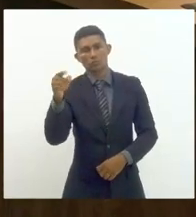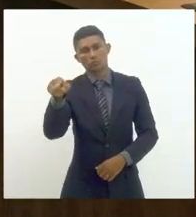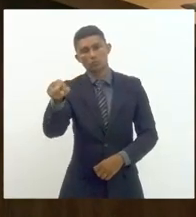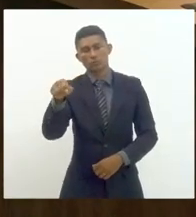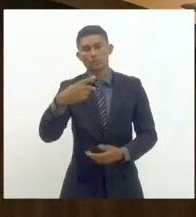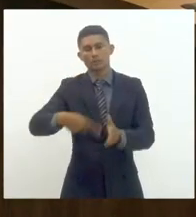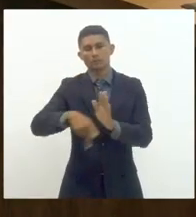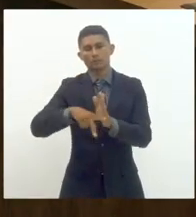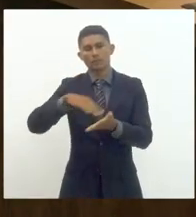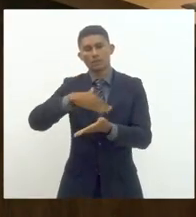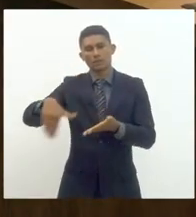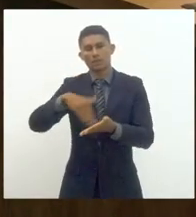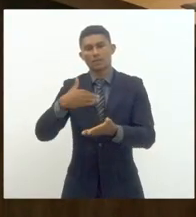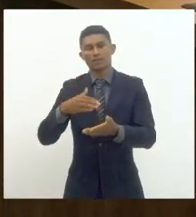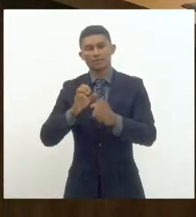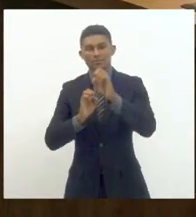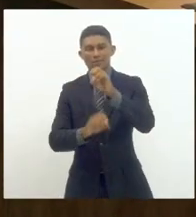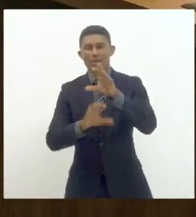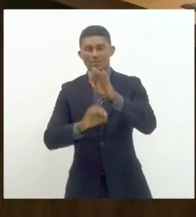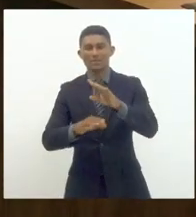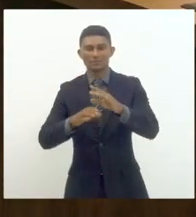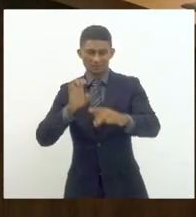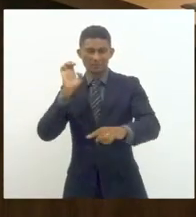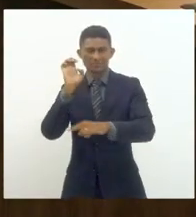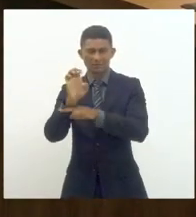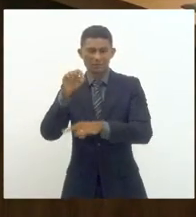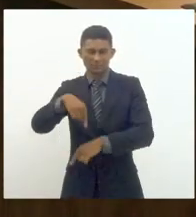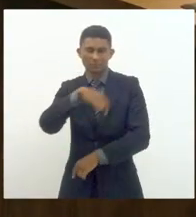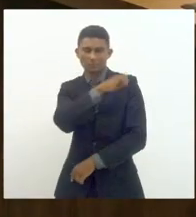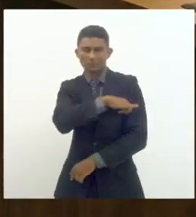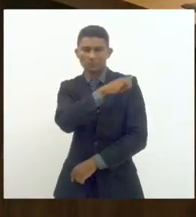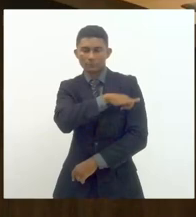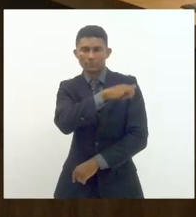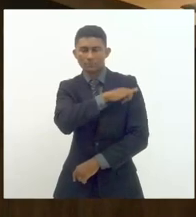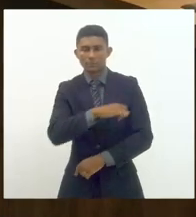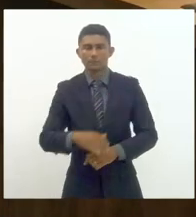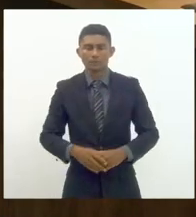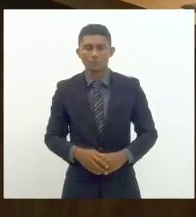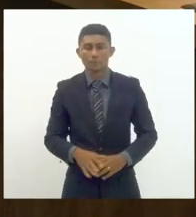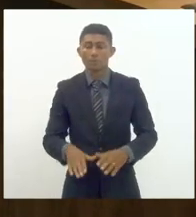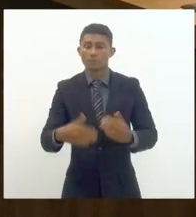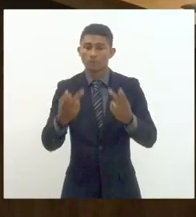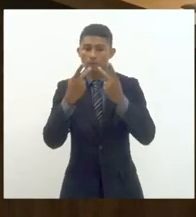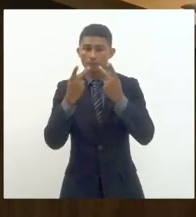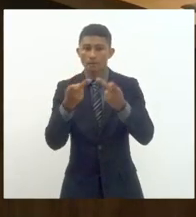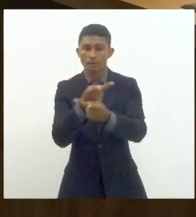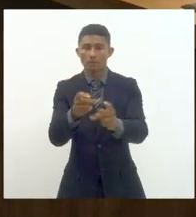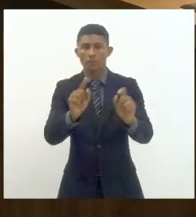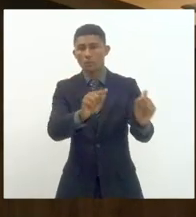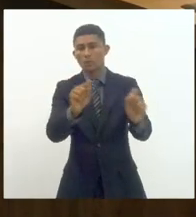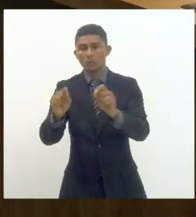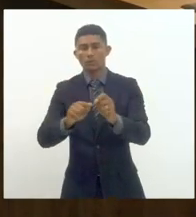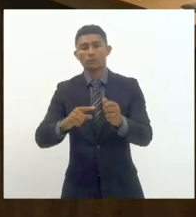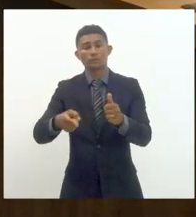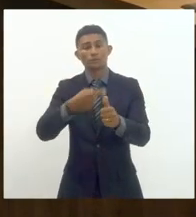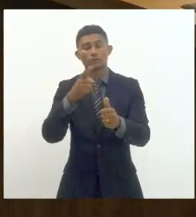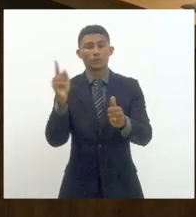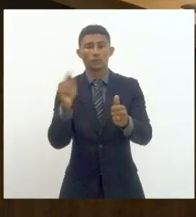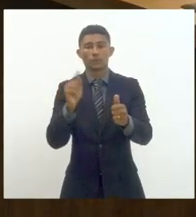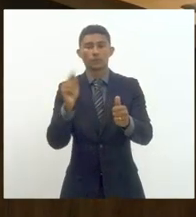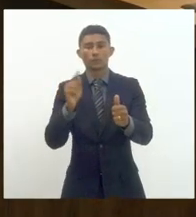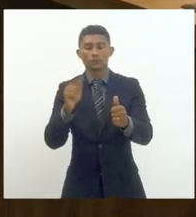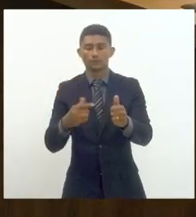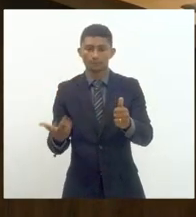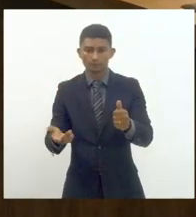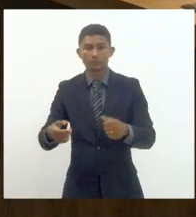da Secretaria de Estado de Educação, da Rede Estadual de Educação. Quero ressaltar, em primeiro lugar, que